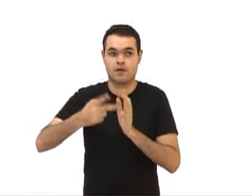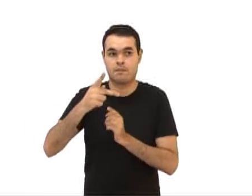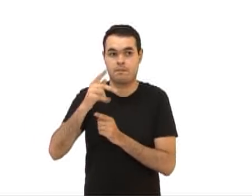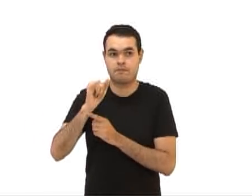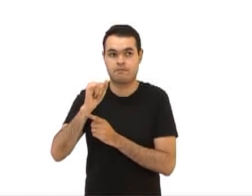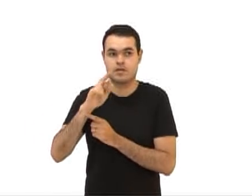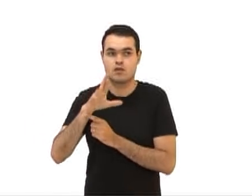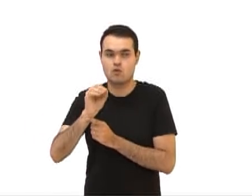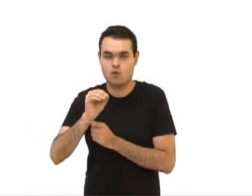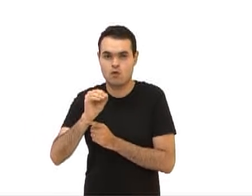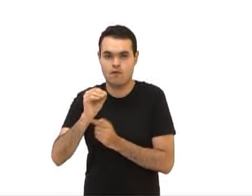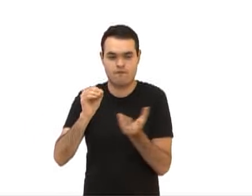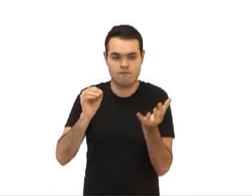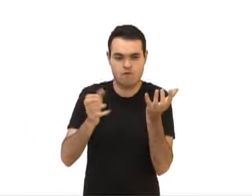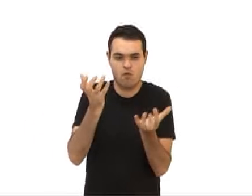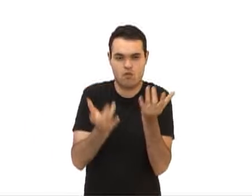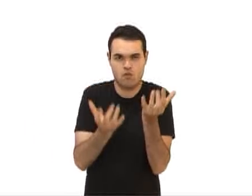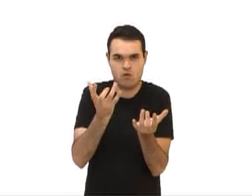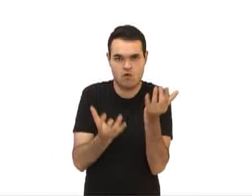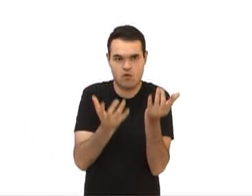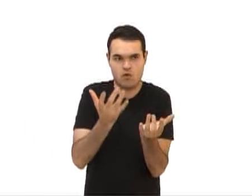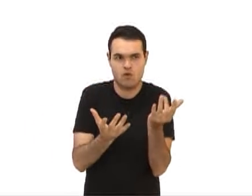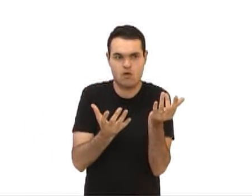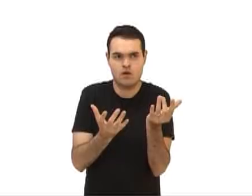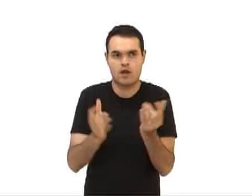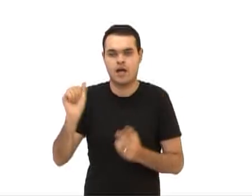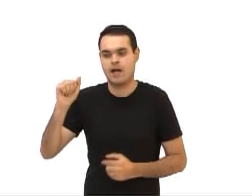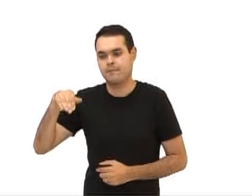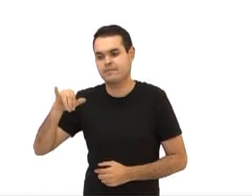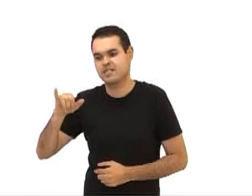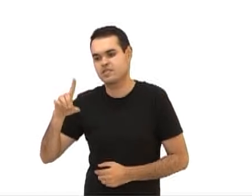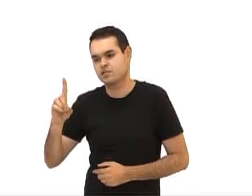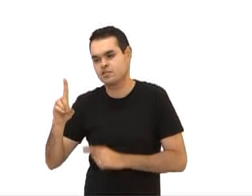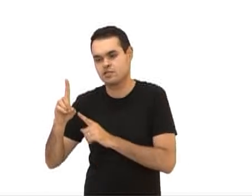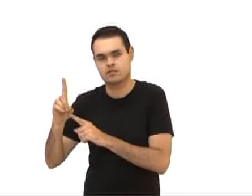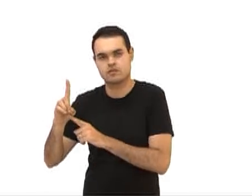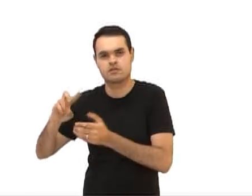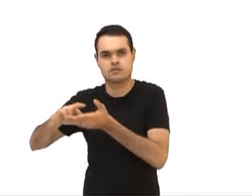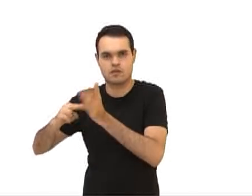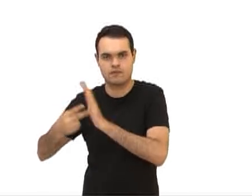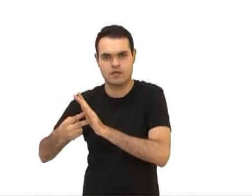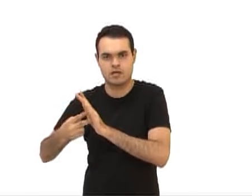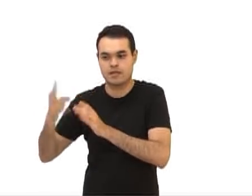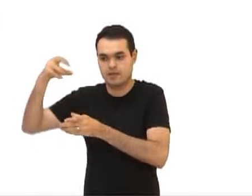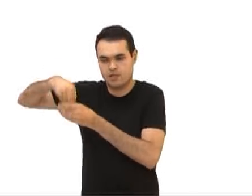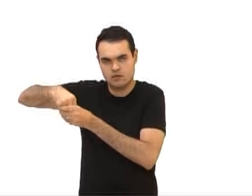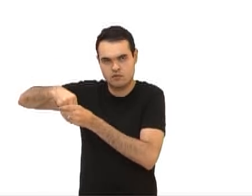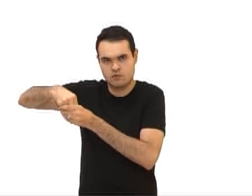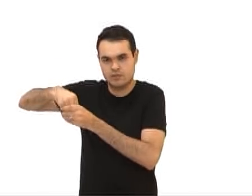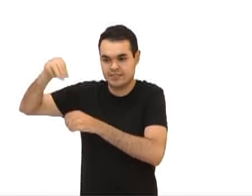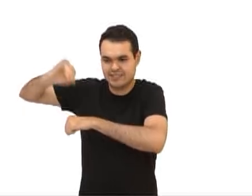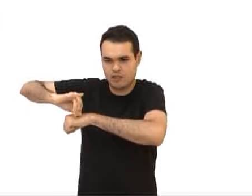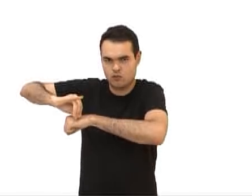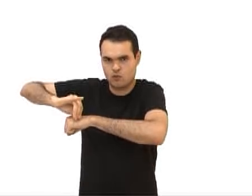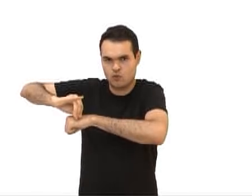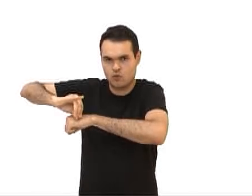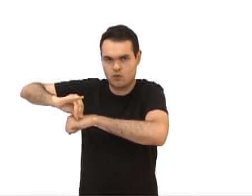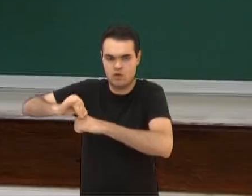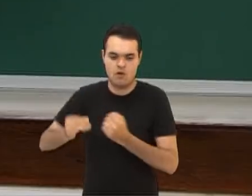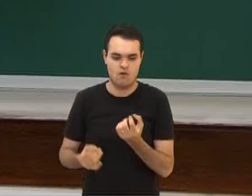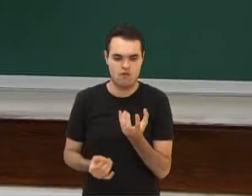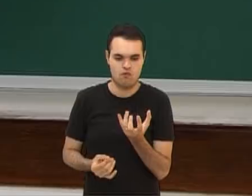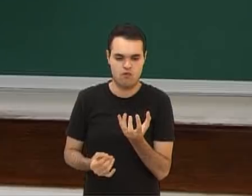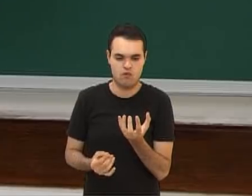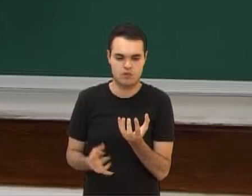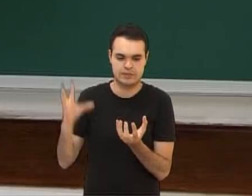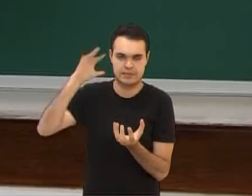fogo, pirotecnia, lembra? E amide, que significa estar estar no centro. Isso é, o fogo está